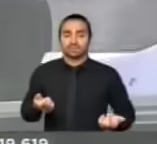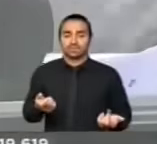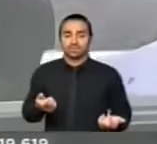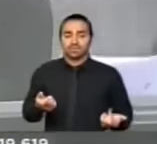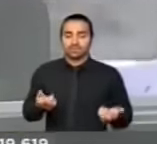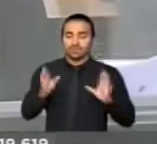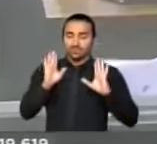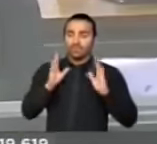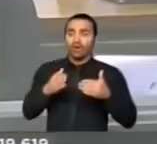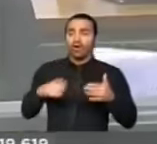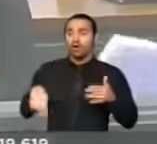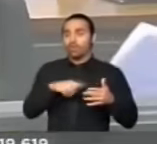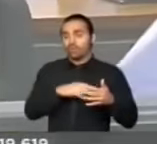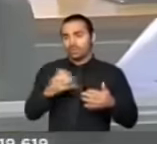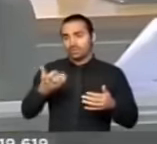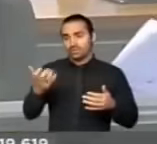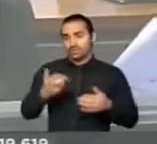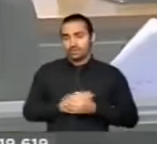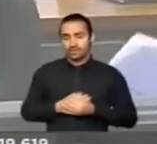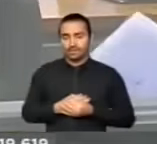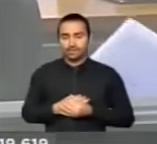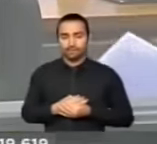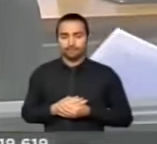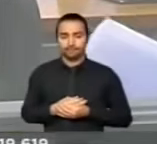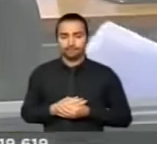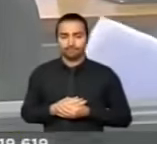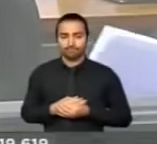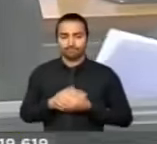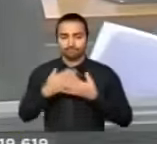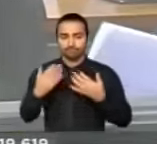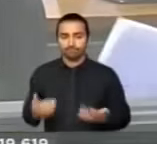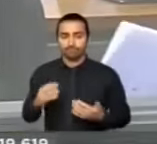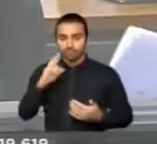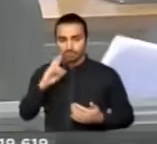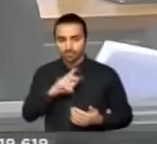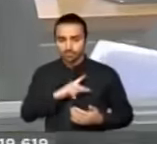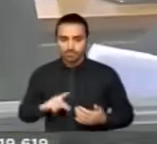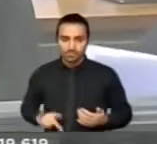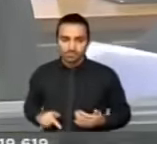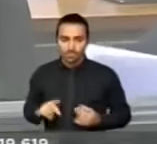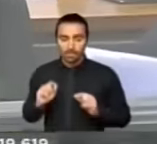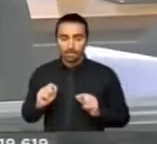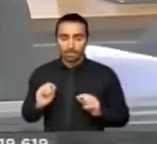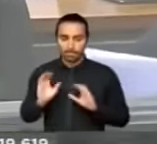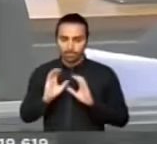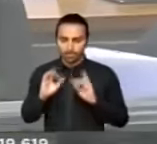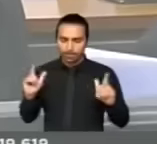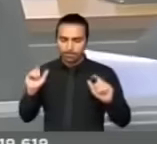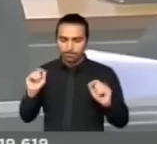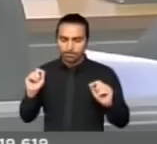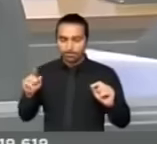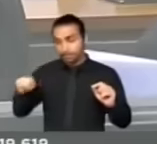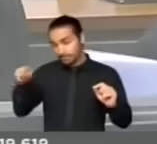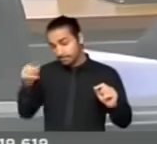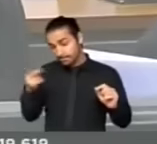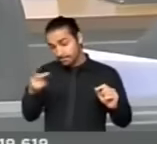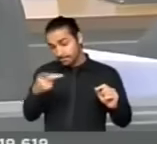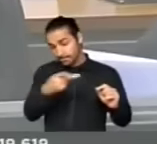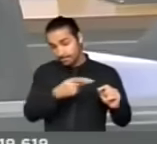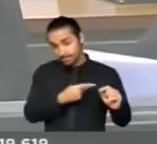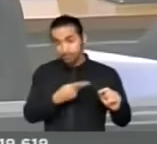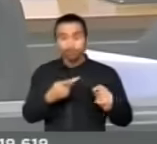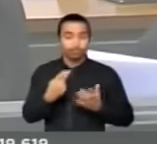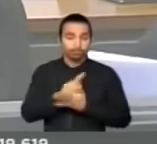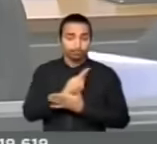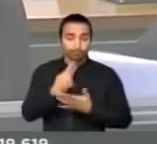foco no que nós queremos. E assim, presidente, é evidente que os grandes erros que foram cometidos